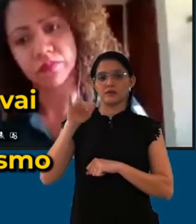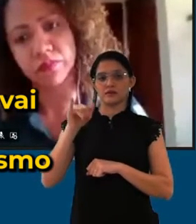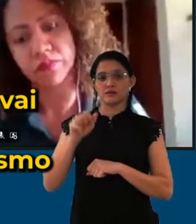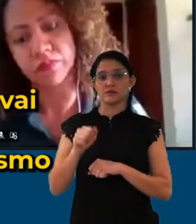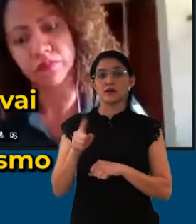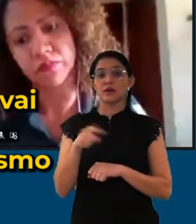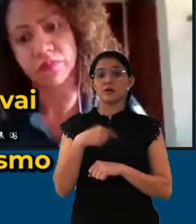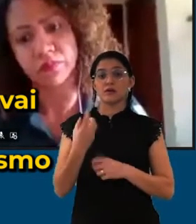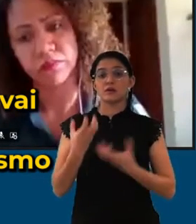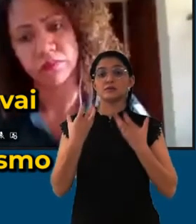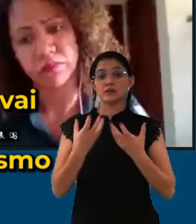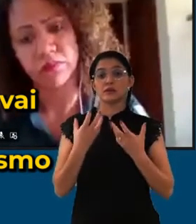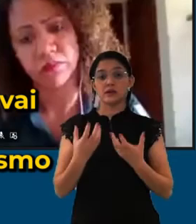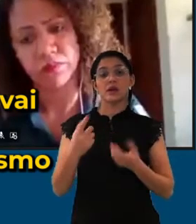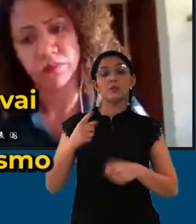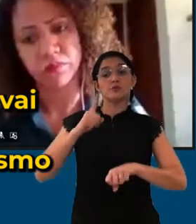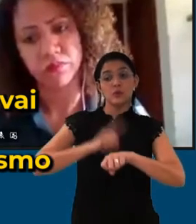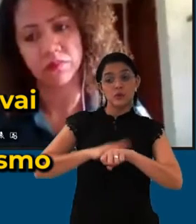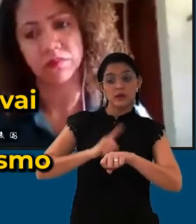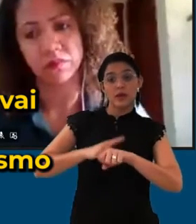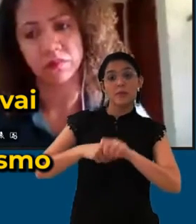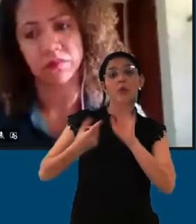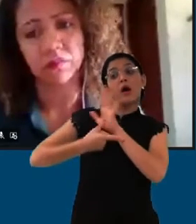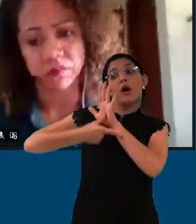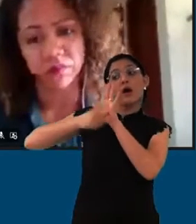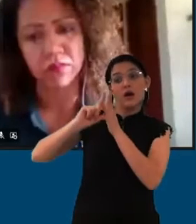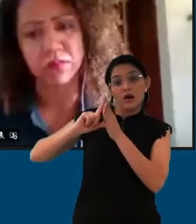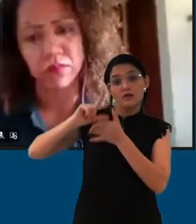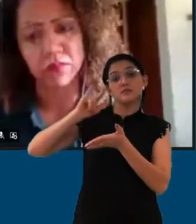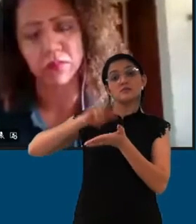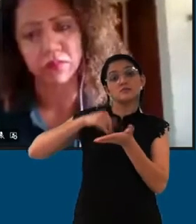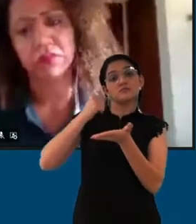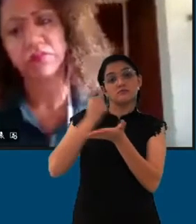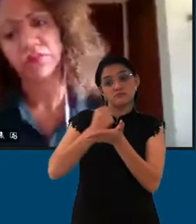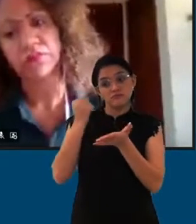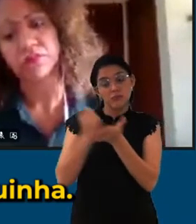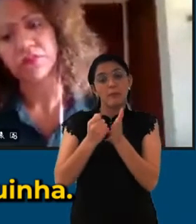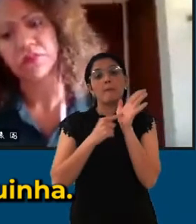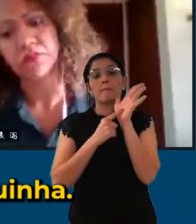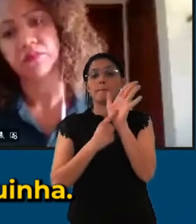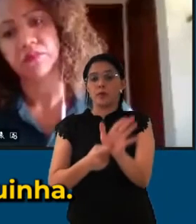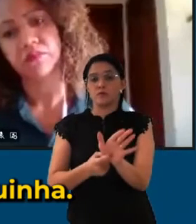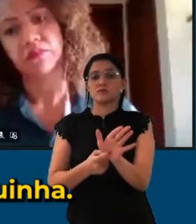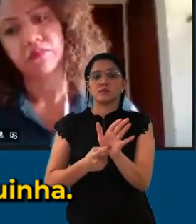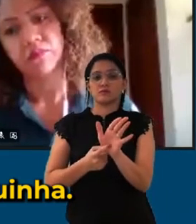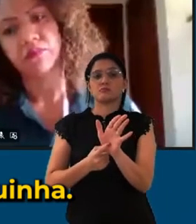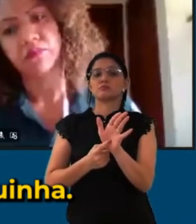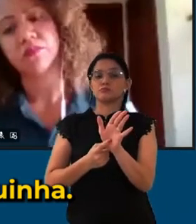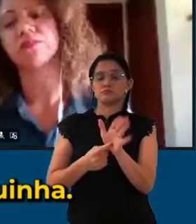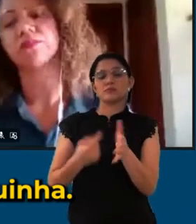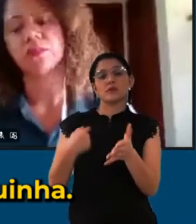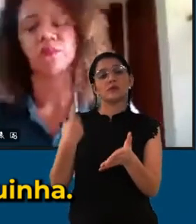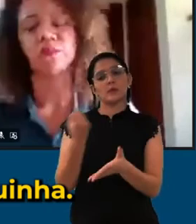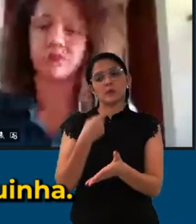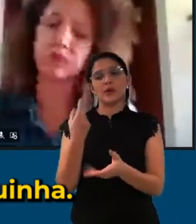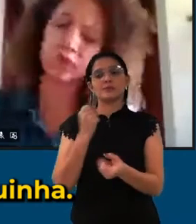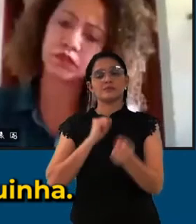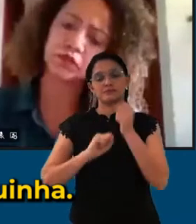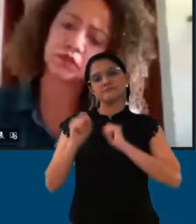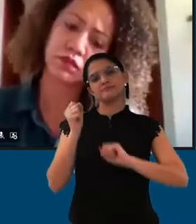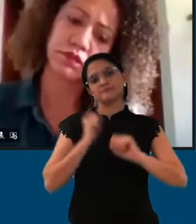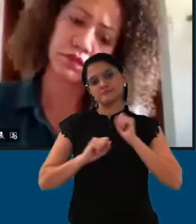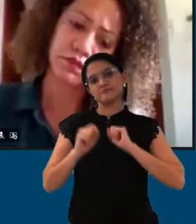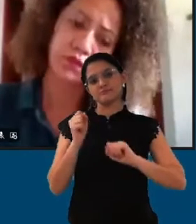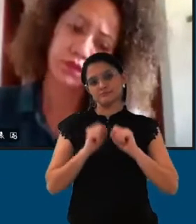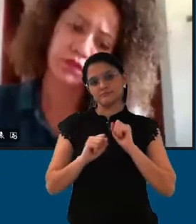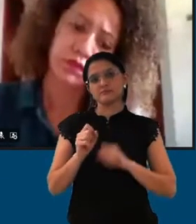conseguir apresentar esse cumprimento das exigências até mesmo antes do término do prazo, né? O que vai dar uma